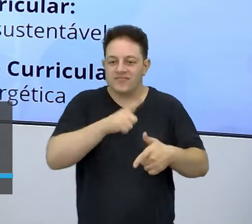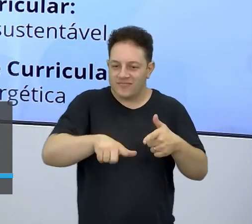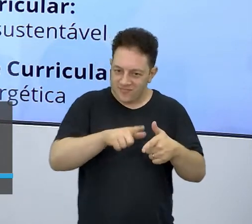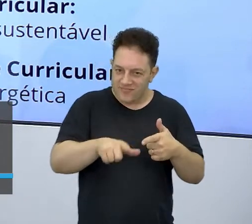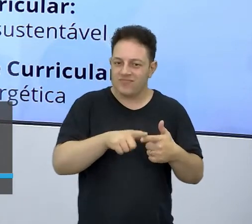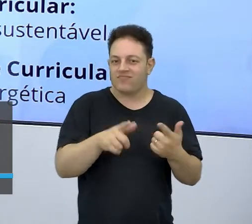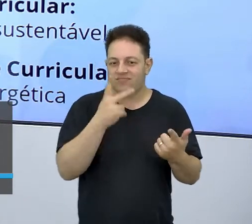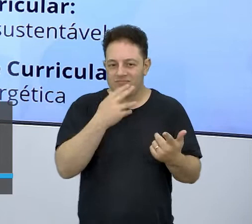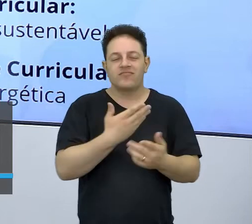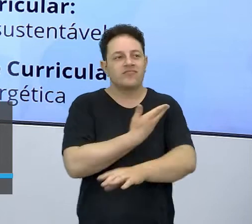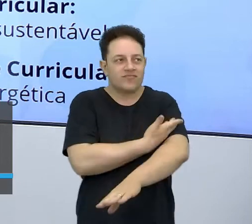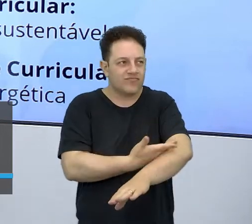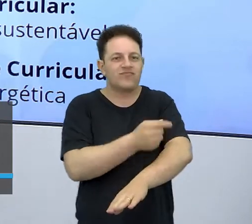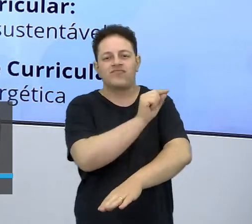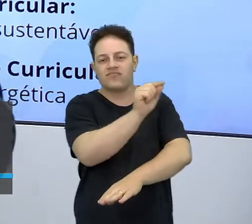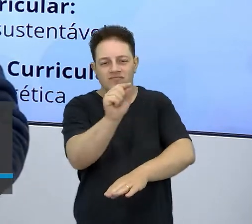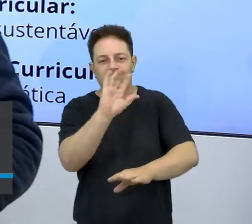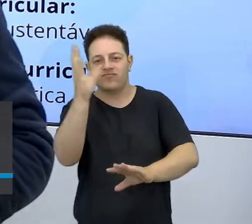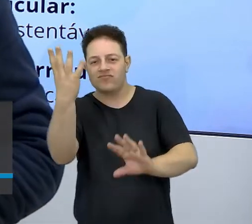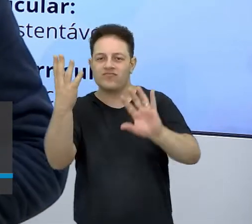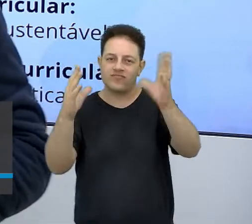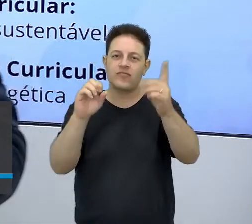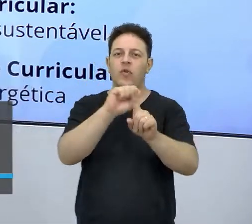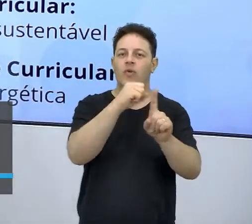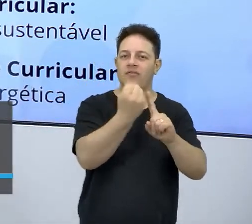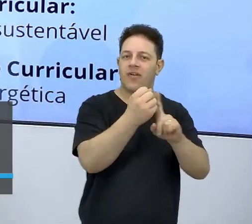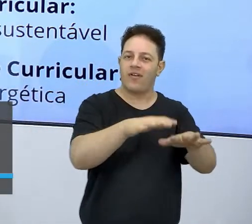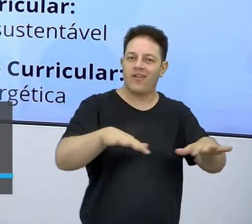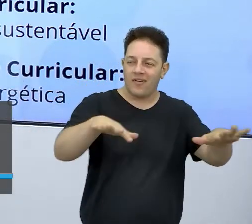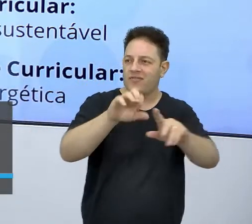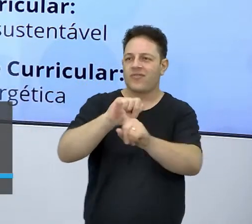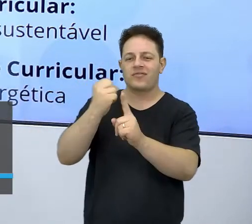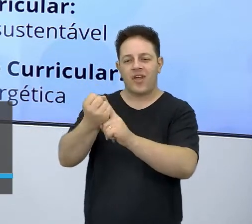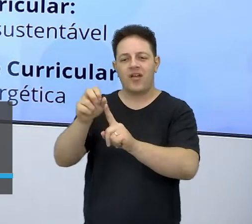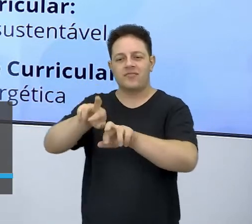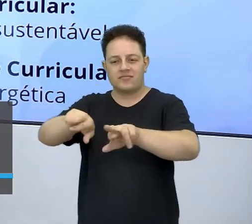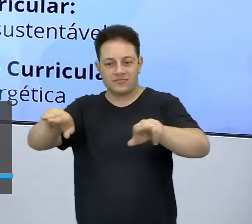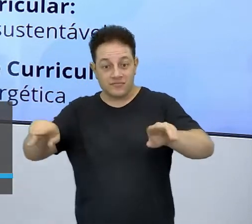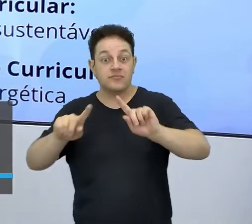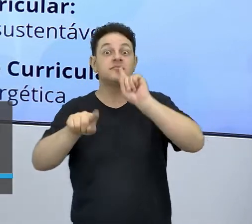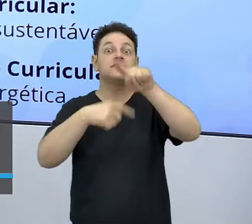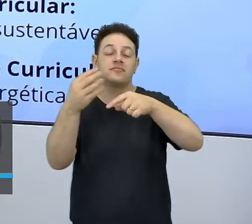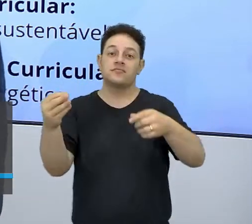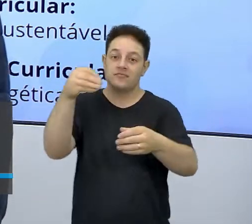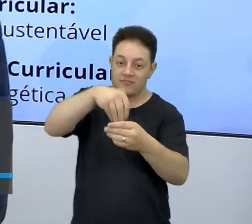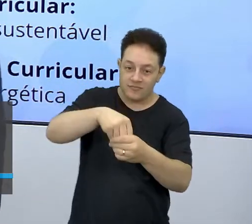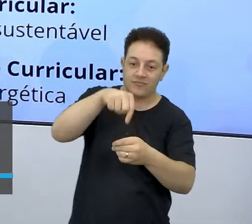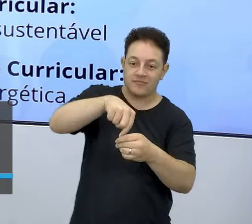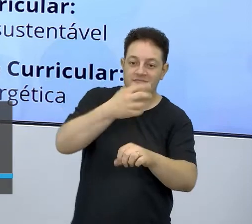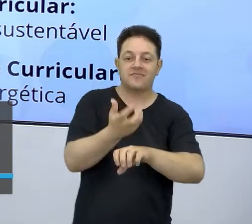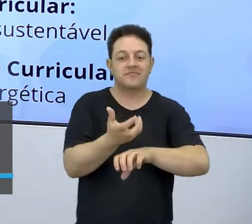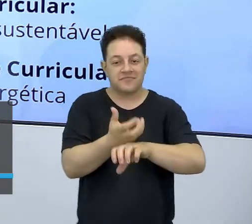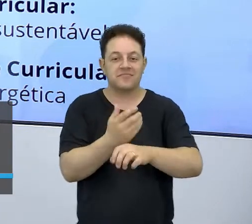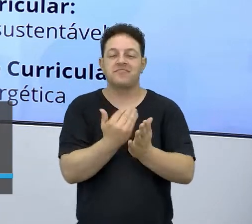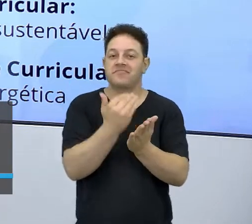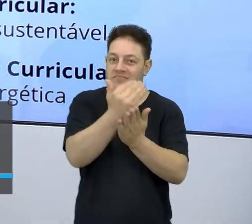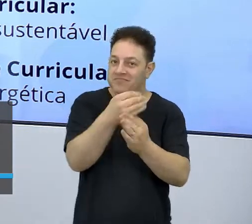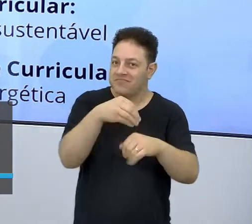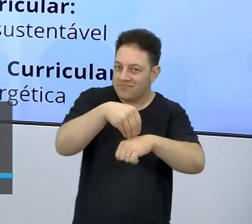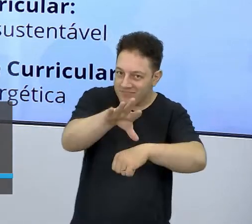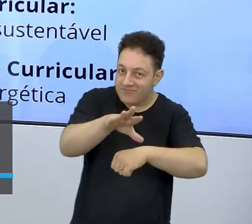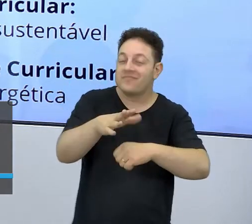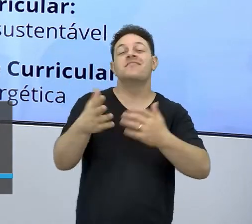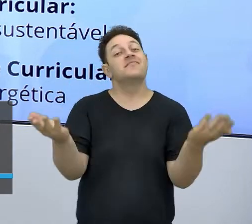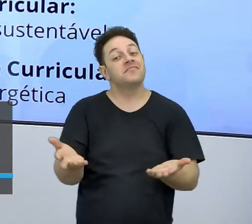problema muito comum que pode acontecer nas diversas sociedades, enfim. Colocamos para dentro do nosso componente aí e agora quero